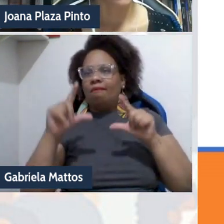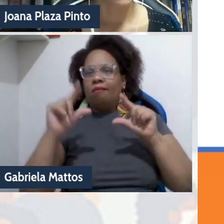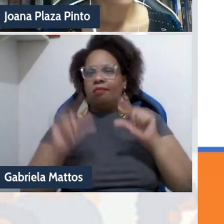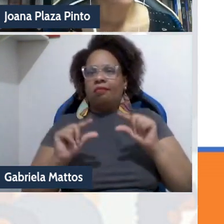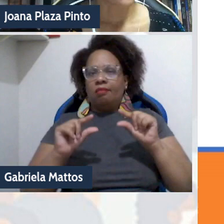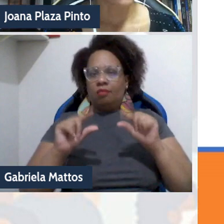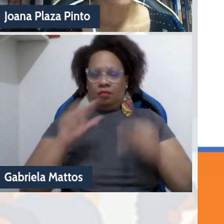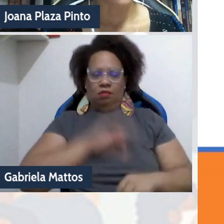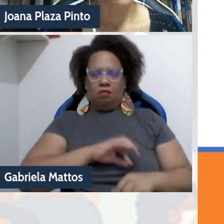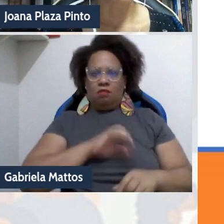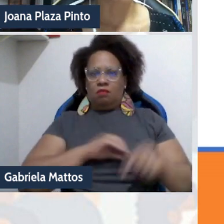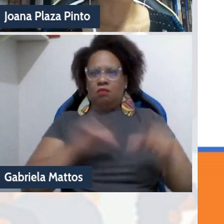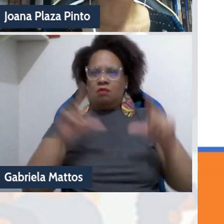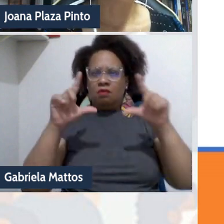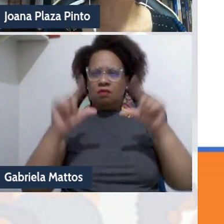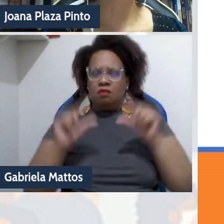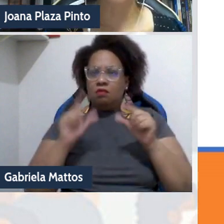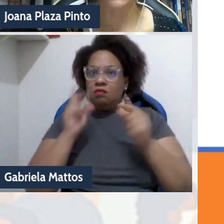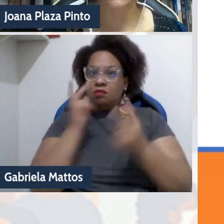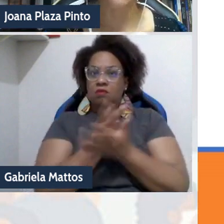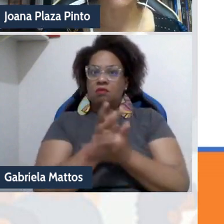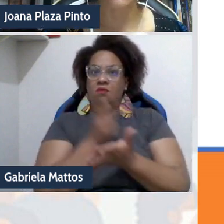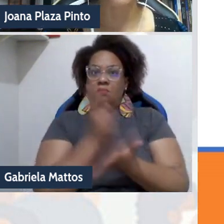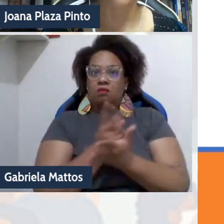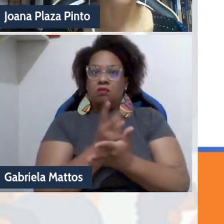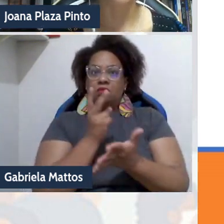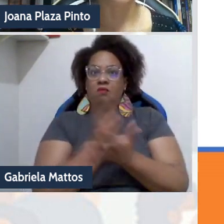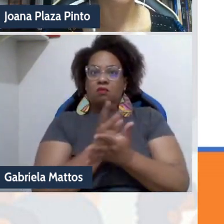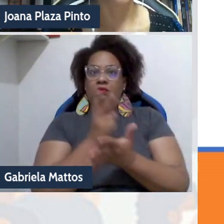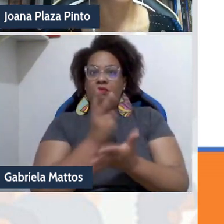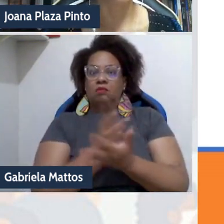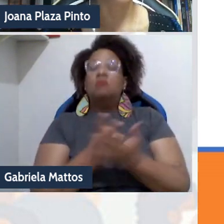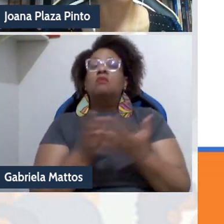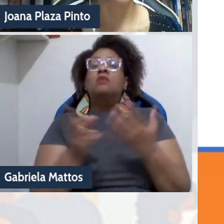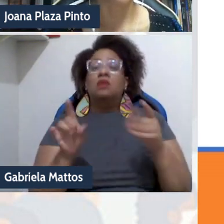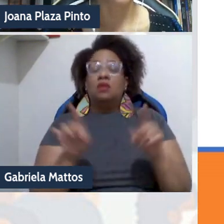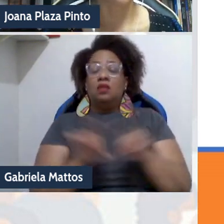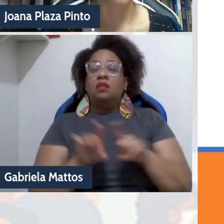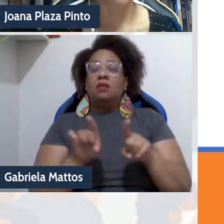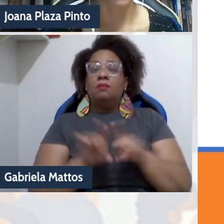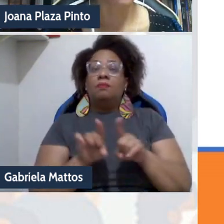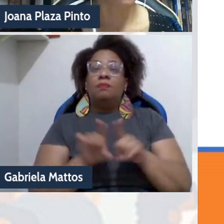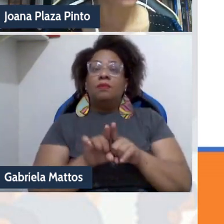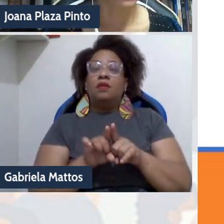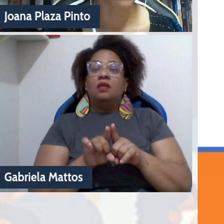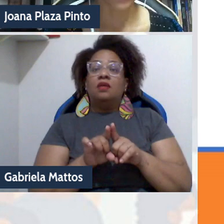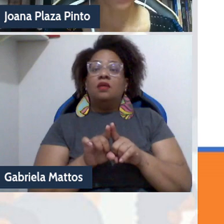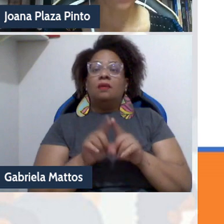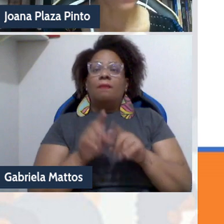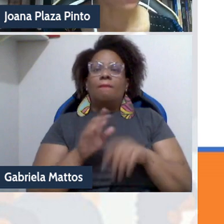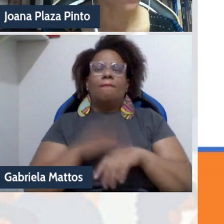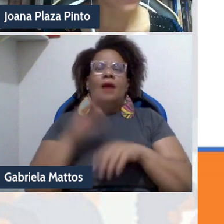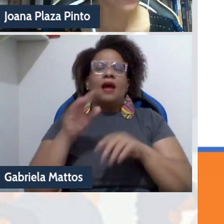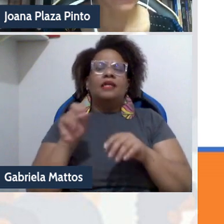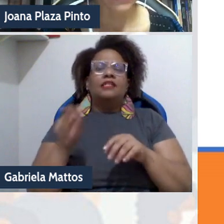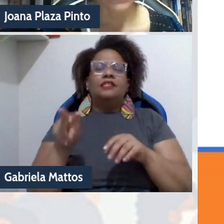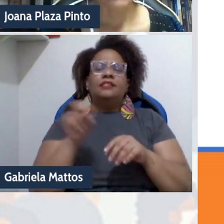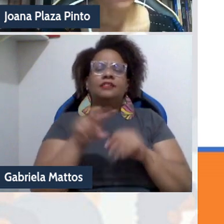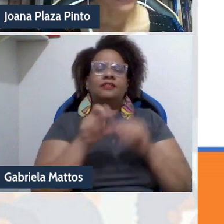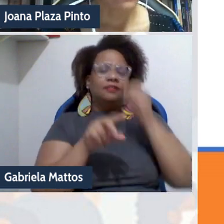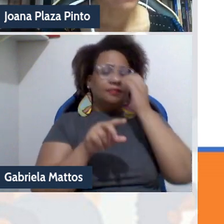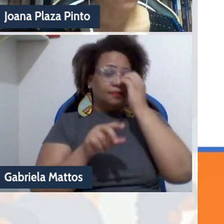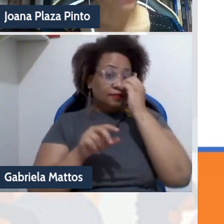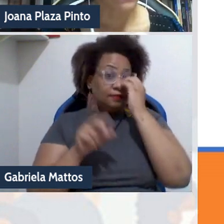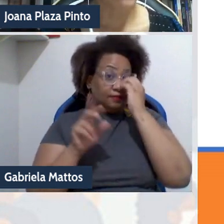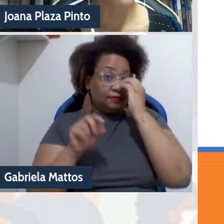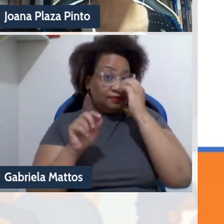menores. Além da tendência, aí a gente vai ver depois o que isso significou na pandemia,